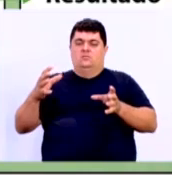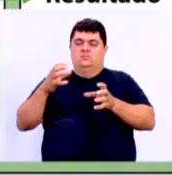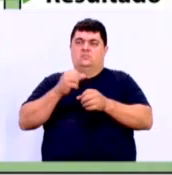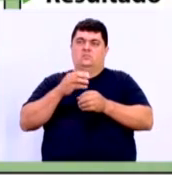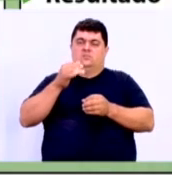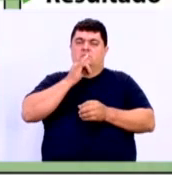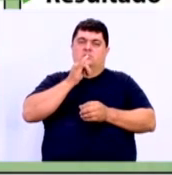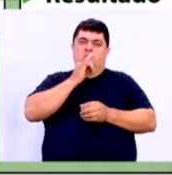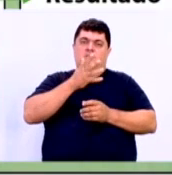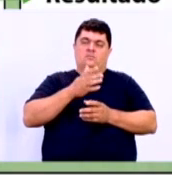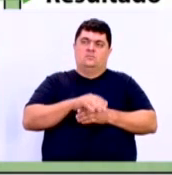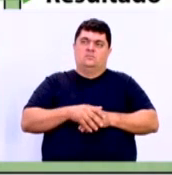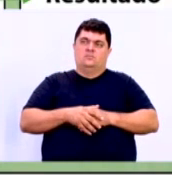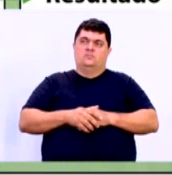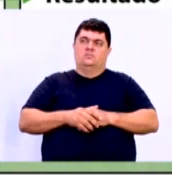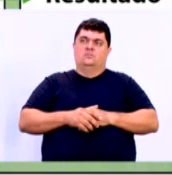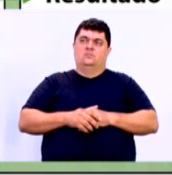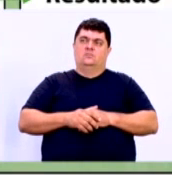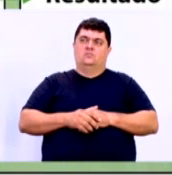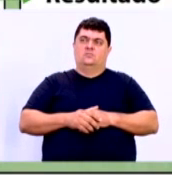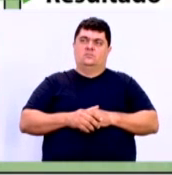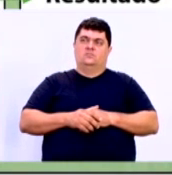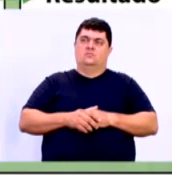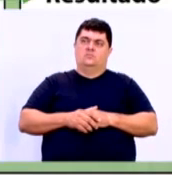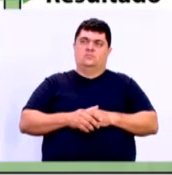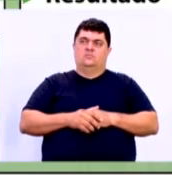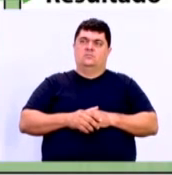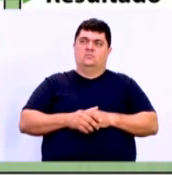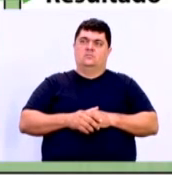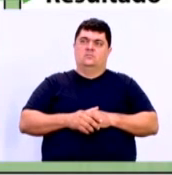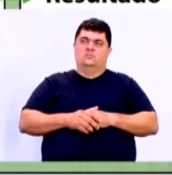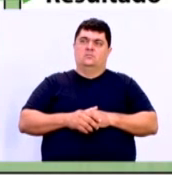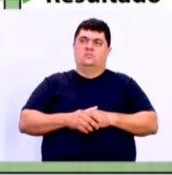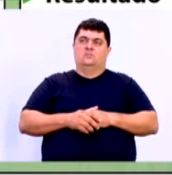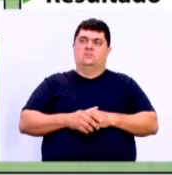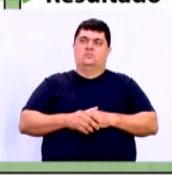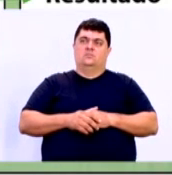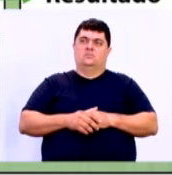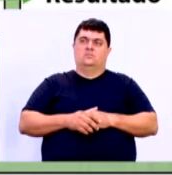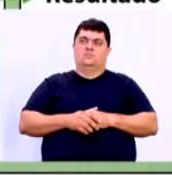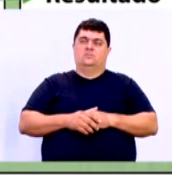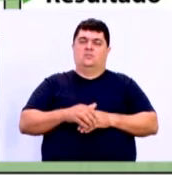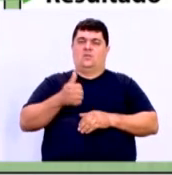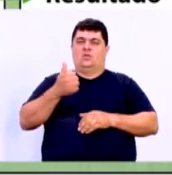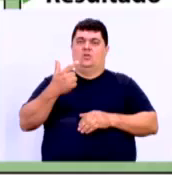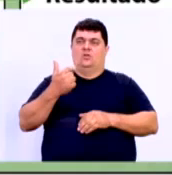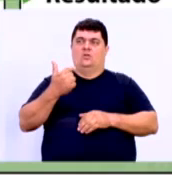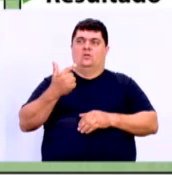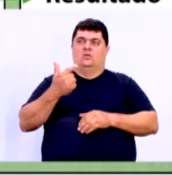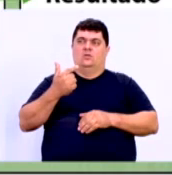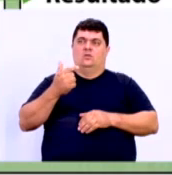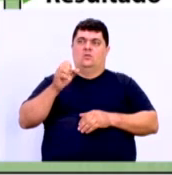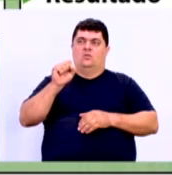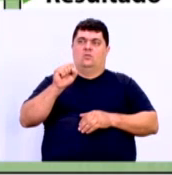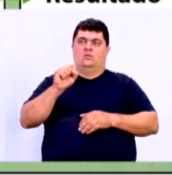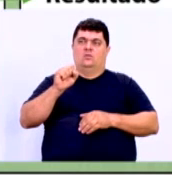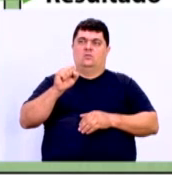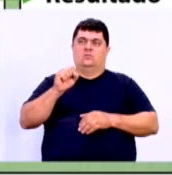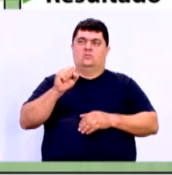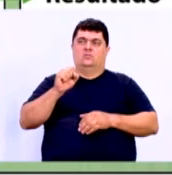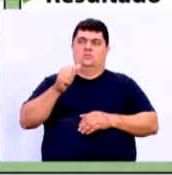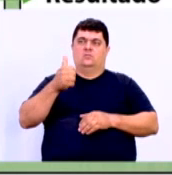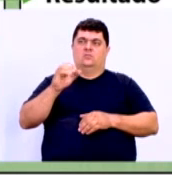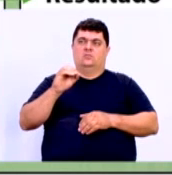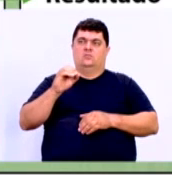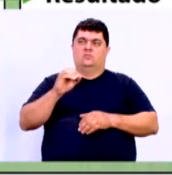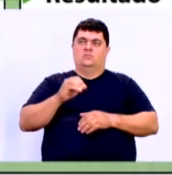dar um exemplo aqui. Me ajuda aqui, professor, com as contas. Se eu errar, o senhor fala, hein? 12, 8, sobrou